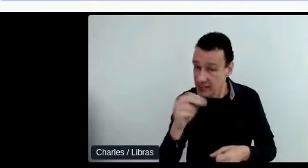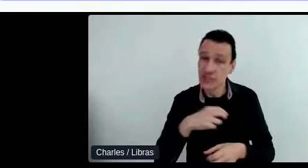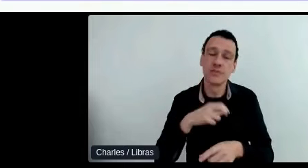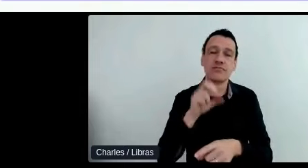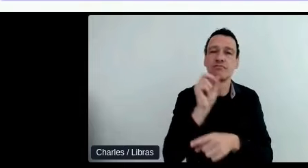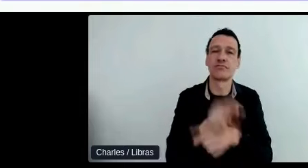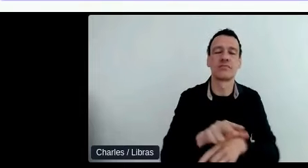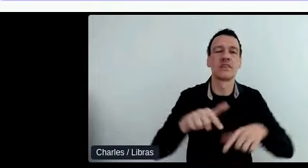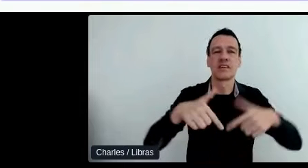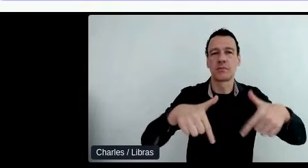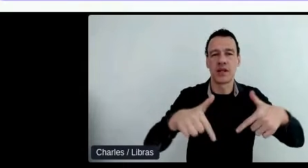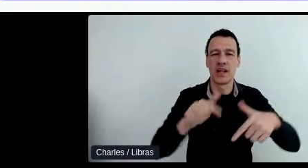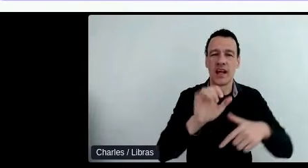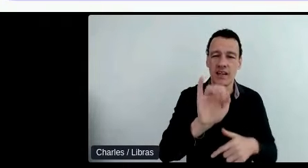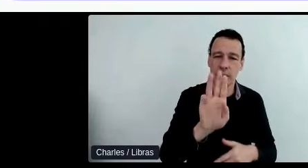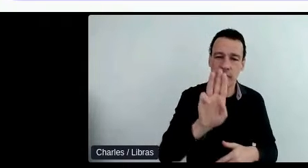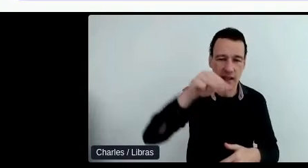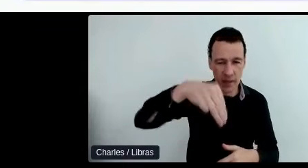Python.